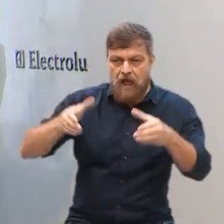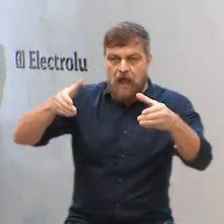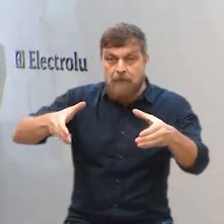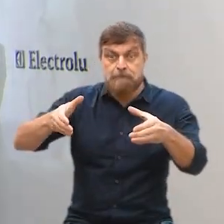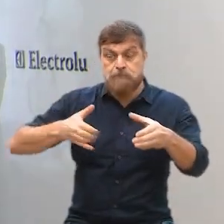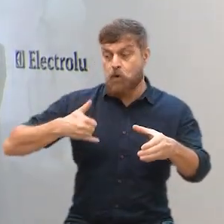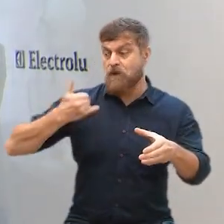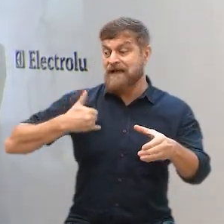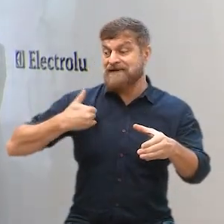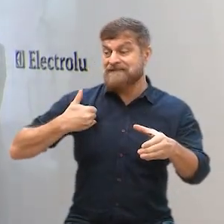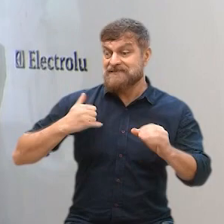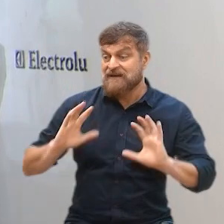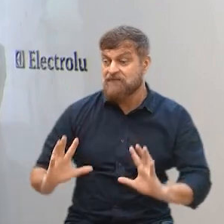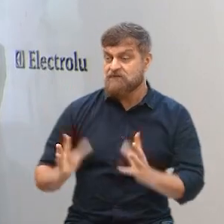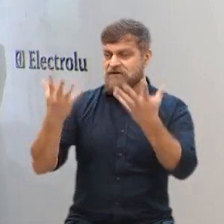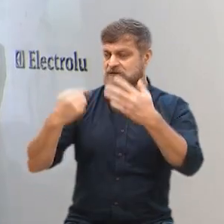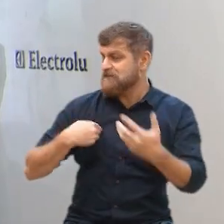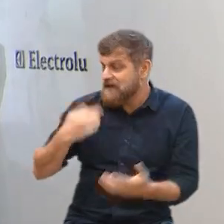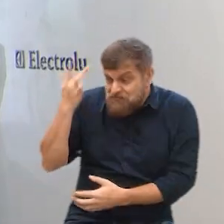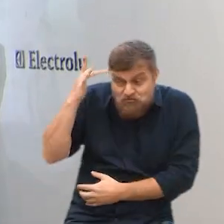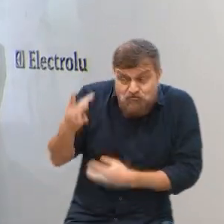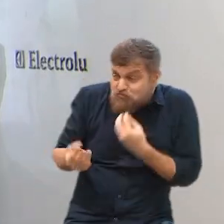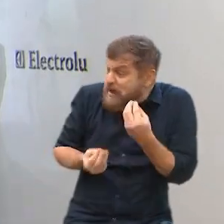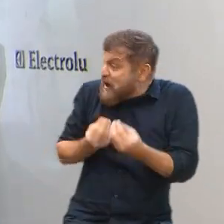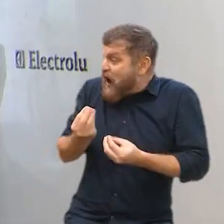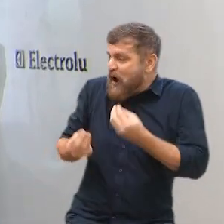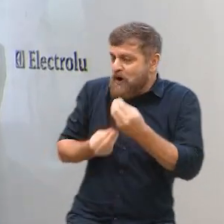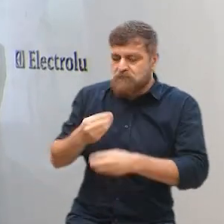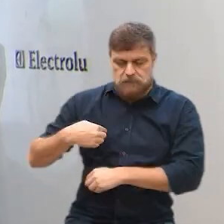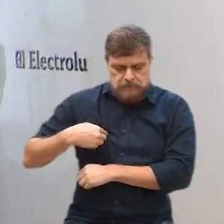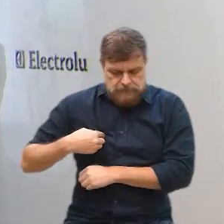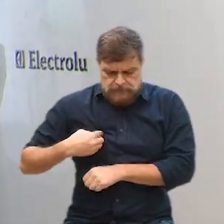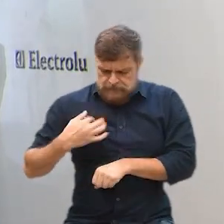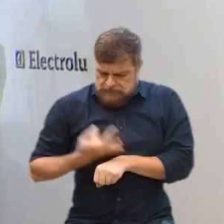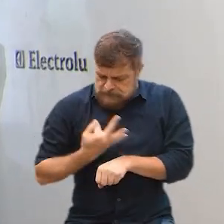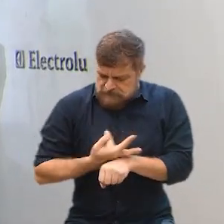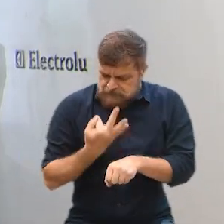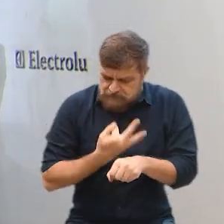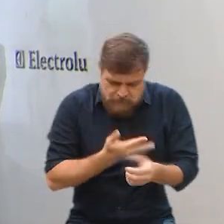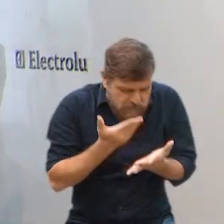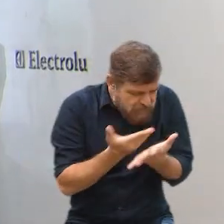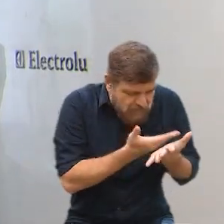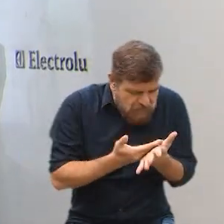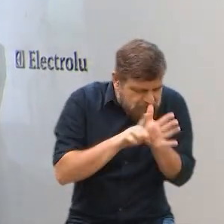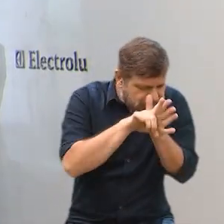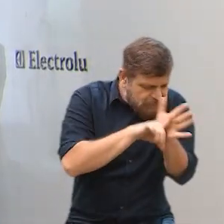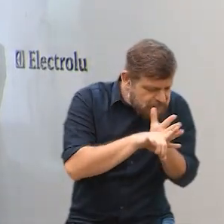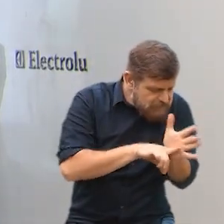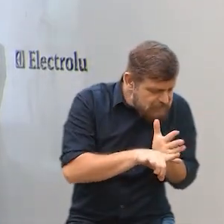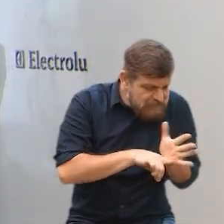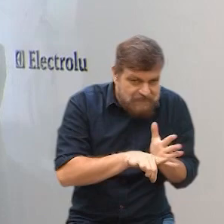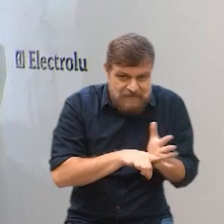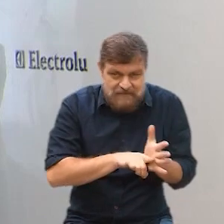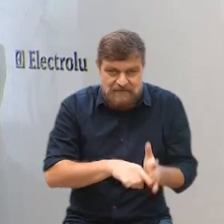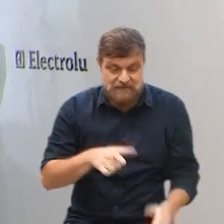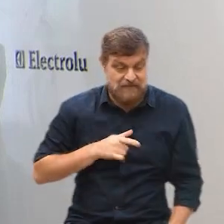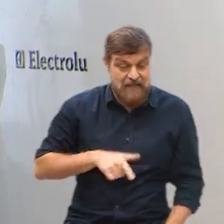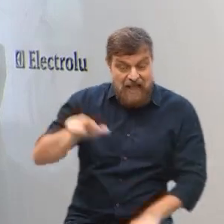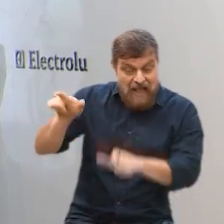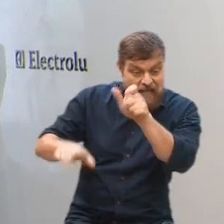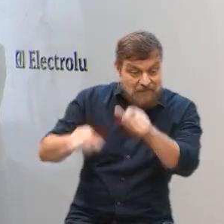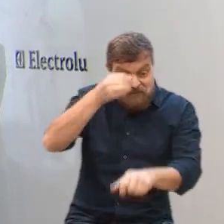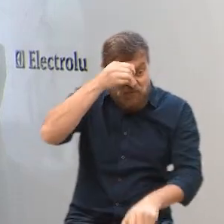da minha filha. Eu falei, mas eu não sei. E aí eu tive que me especializar para atender esses meus mesmos